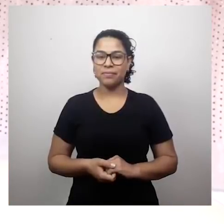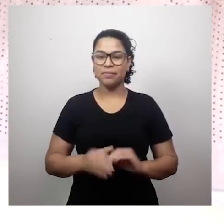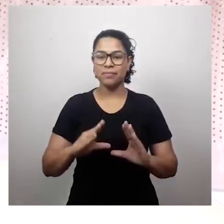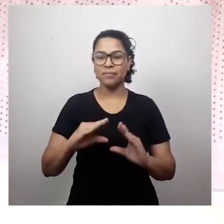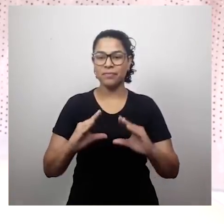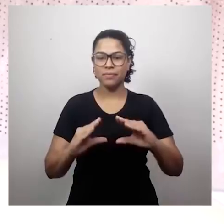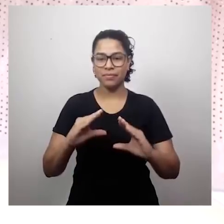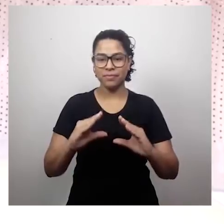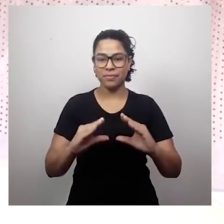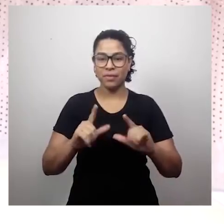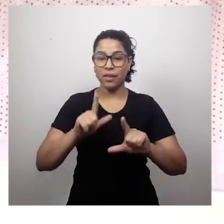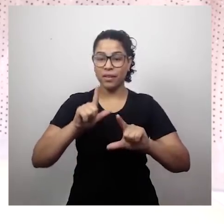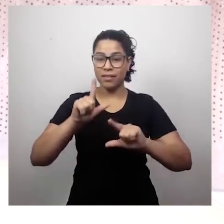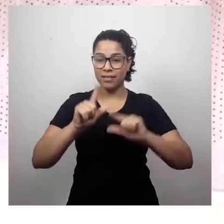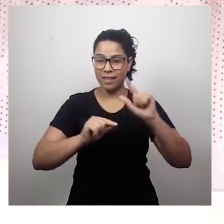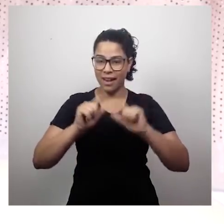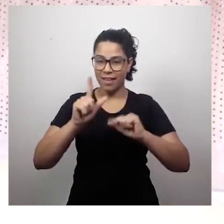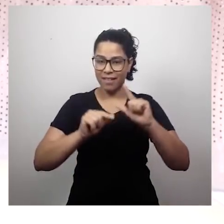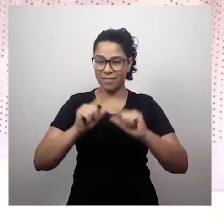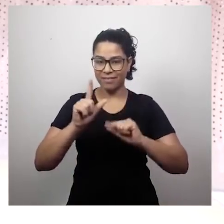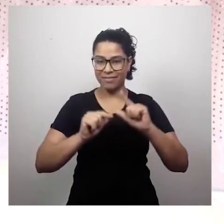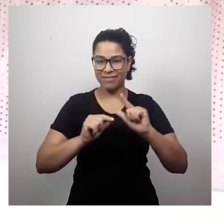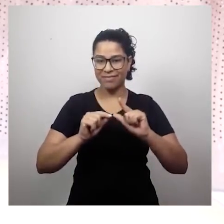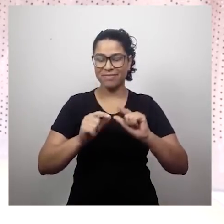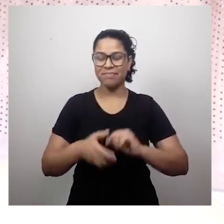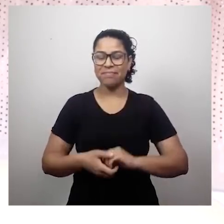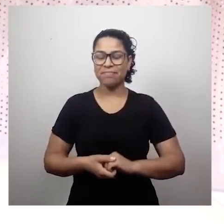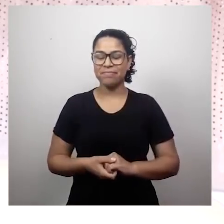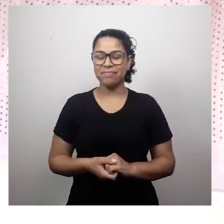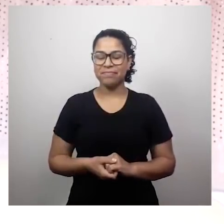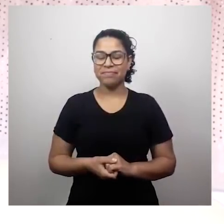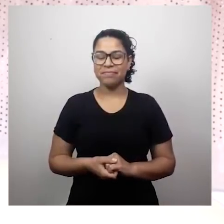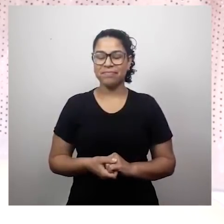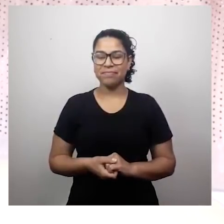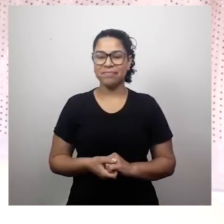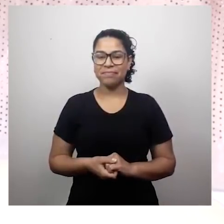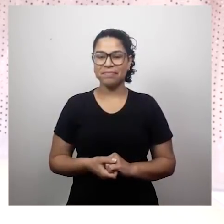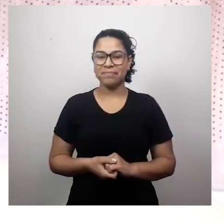Podemos construir uma estrelinha. Veja.